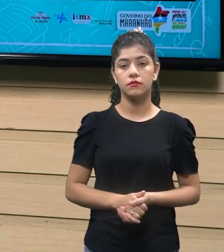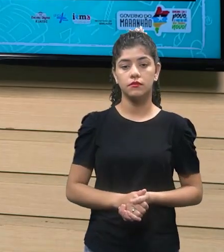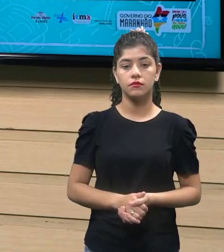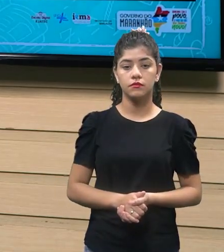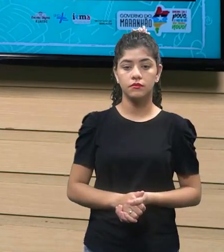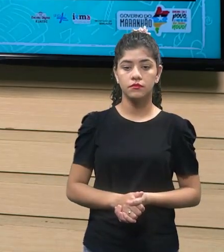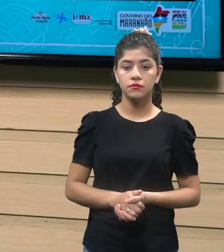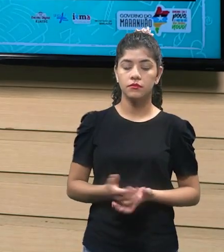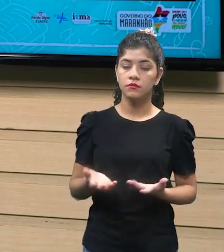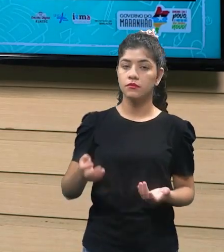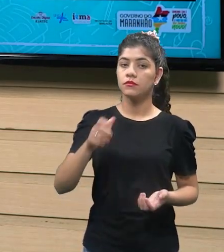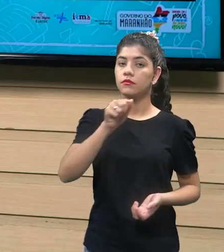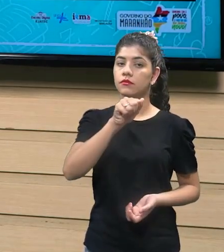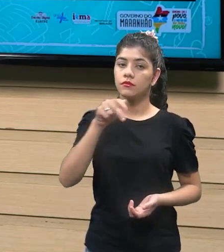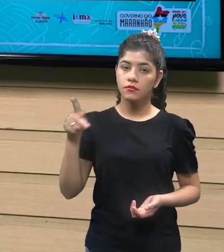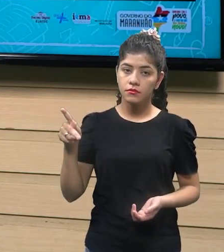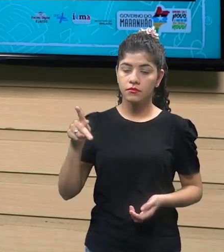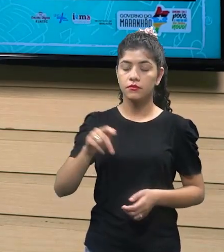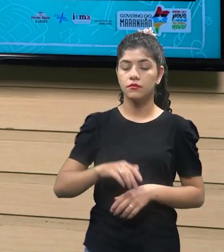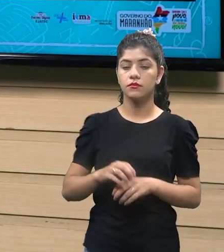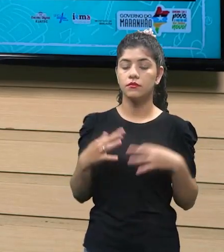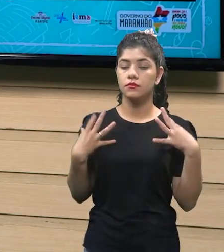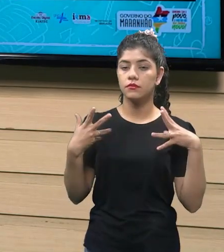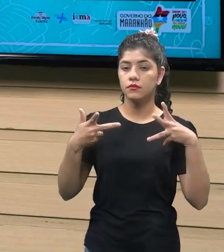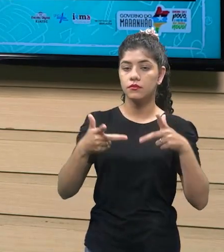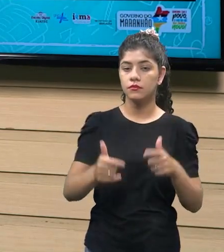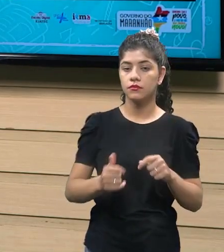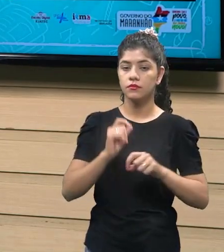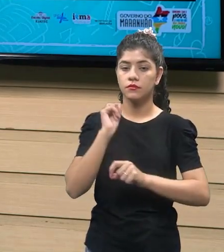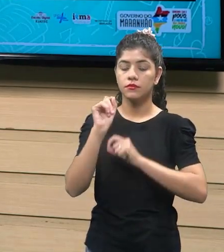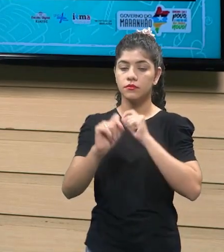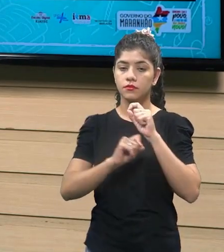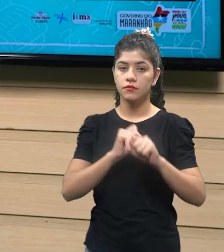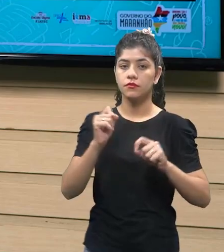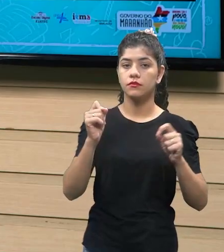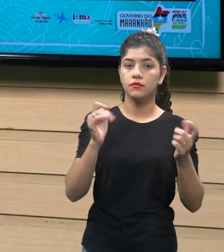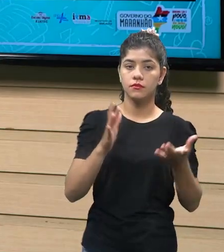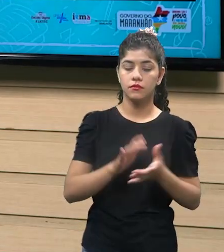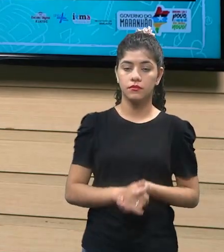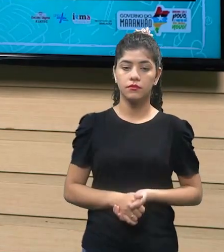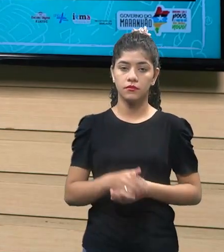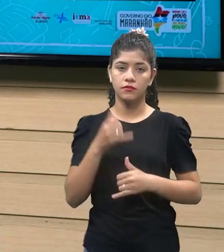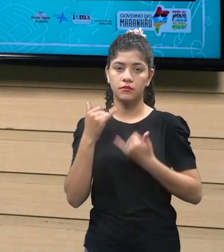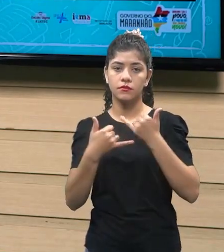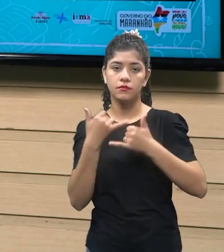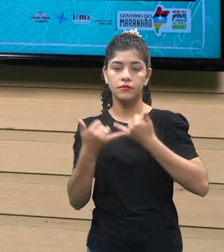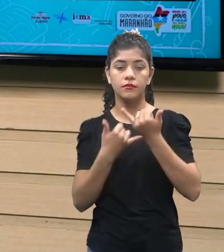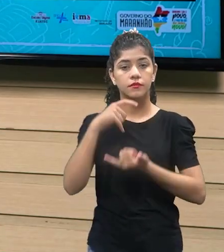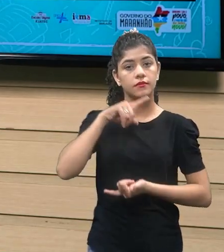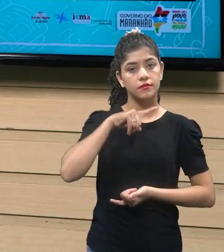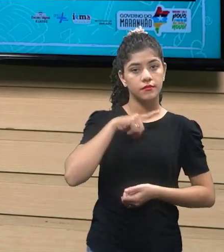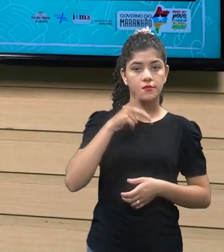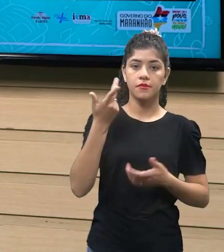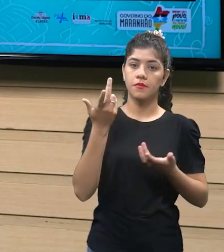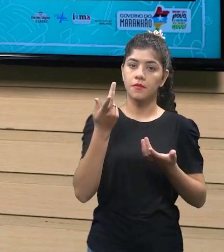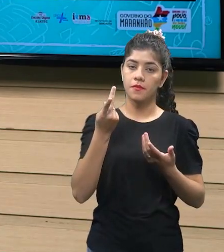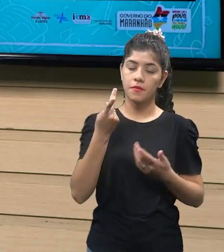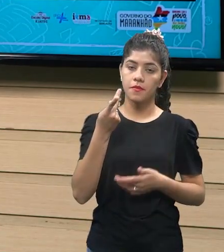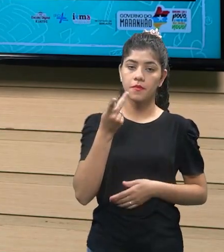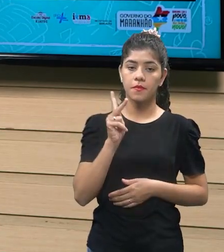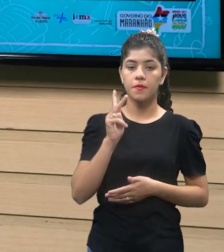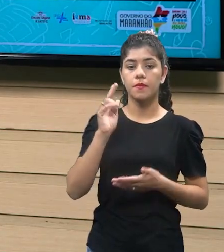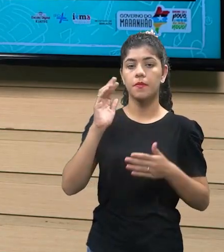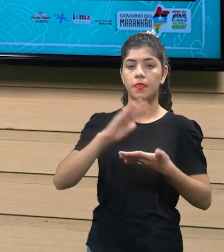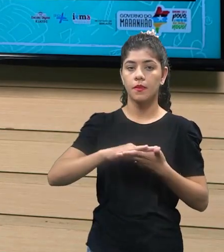Esses aplicativos, esses softwares, todos esses, os jogos que você, porventura, possa utilizar